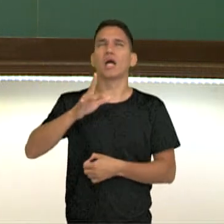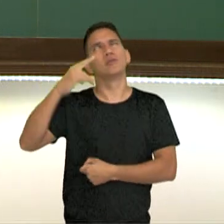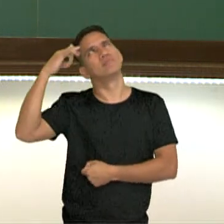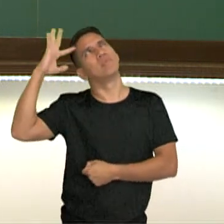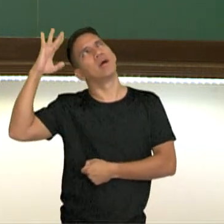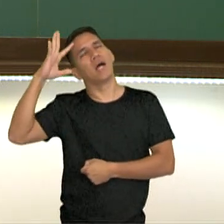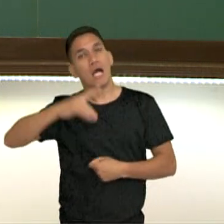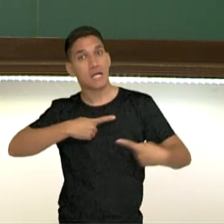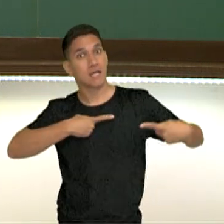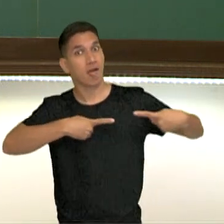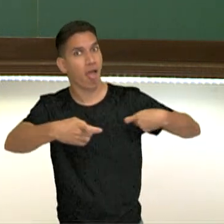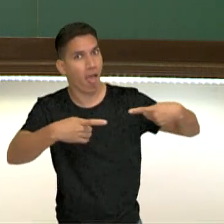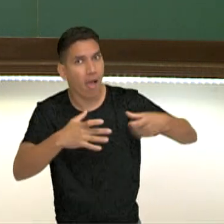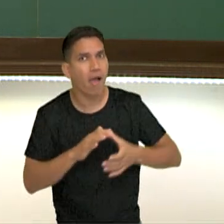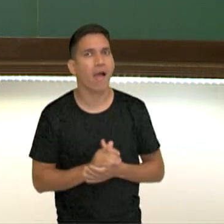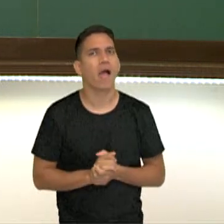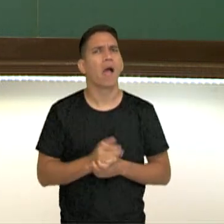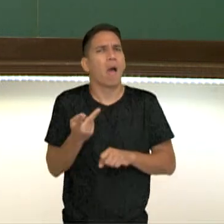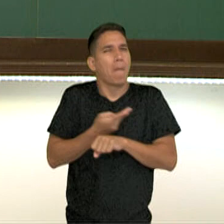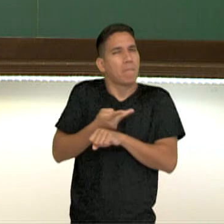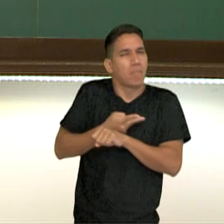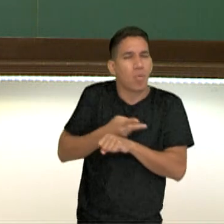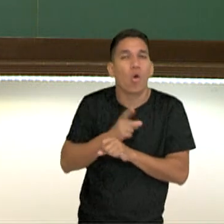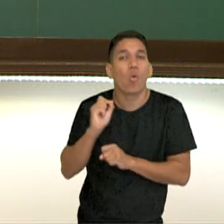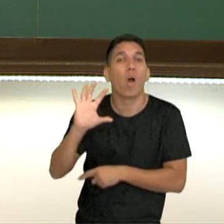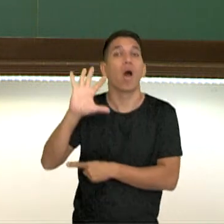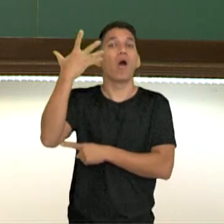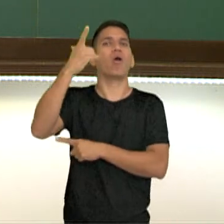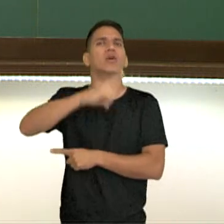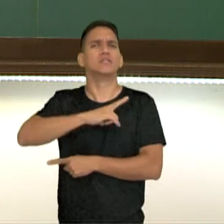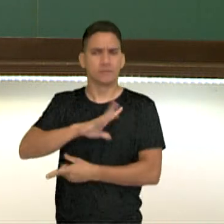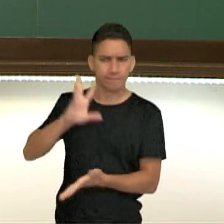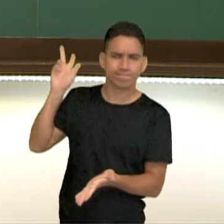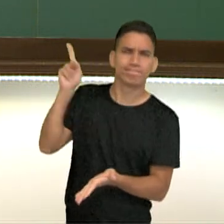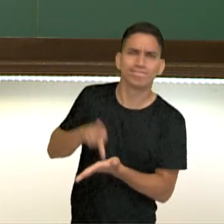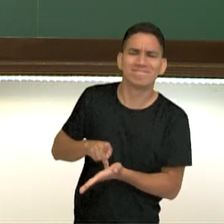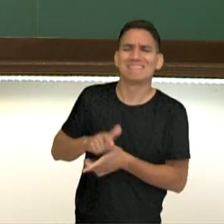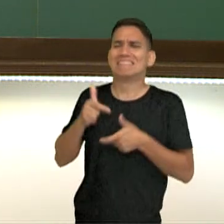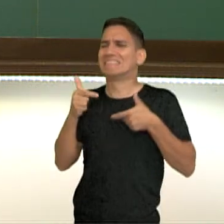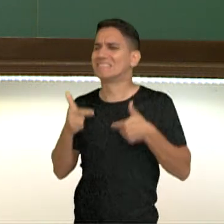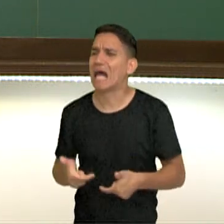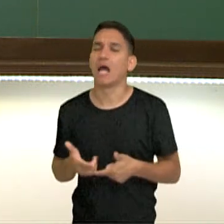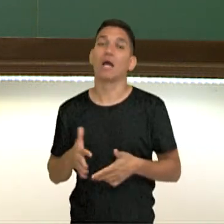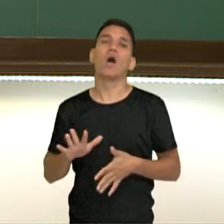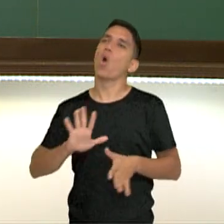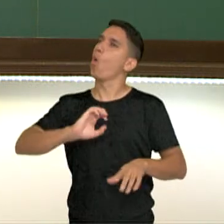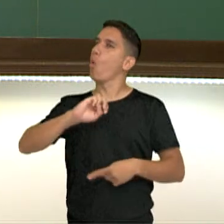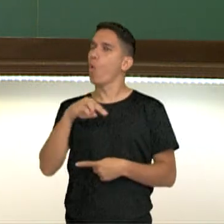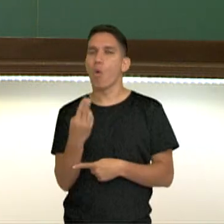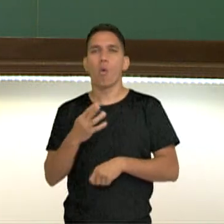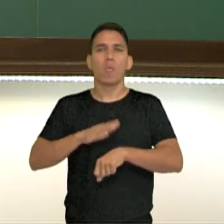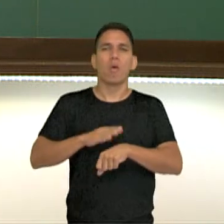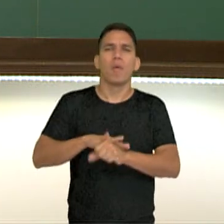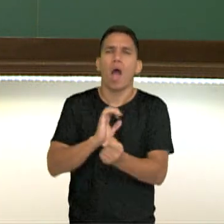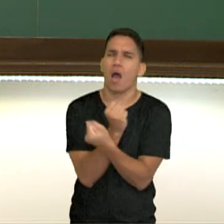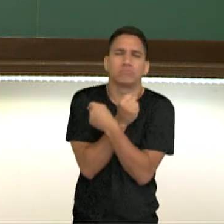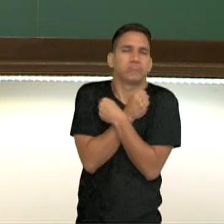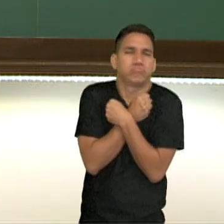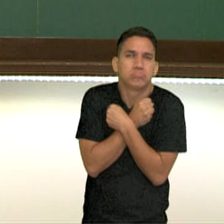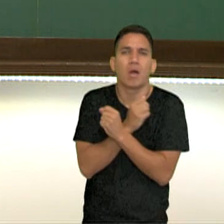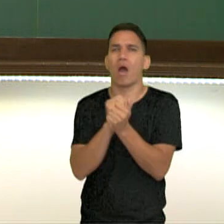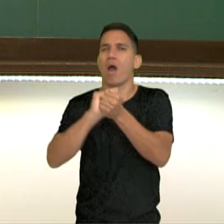guerra, você já foi buscar um acontecimento fatídico. Quando eu falei do romance, né, do abraço,